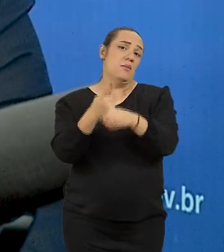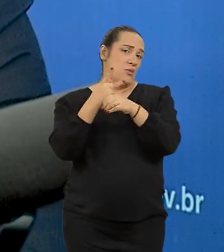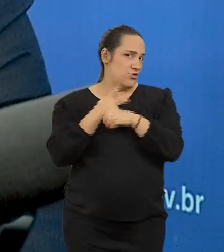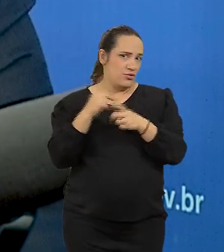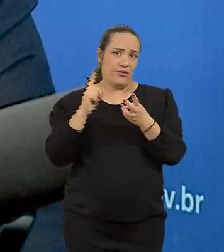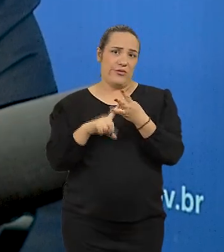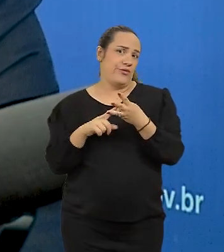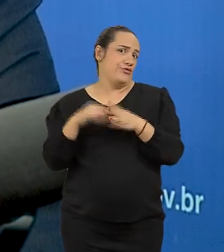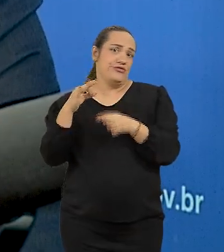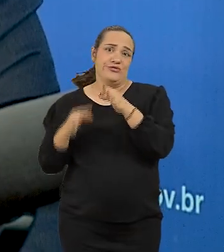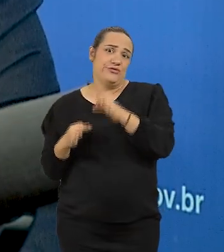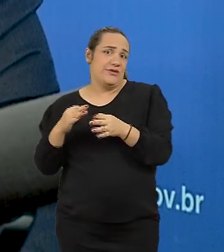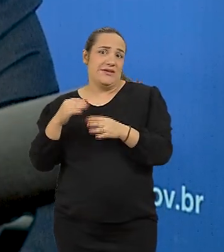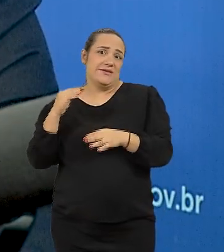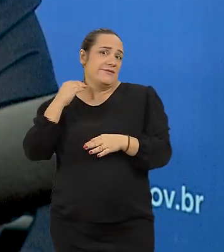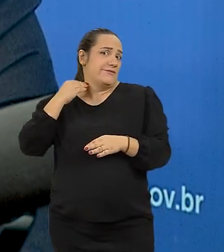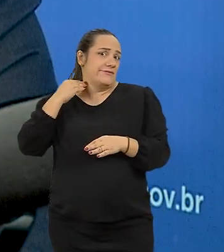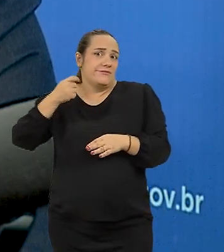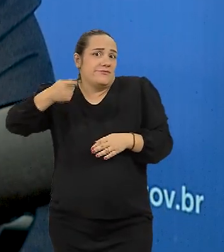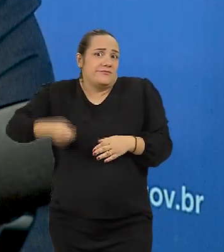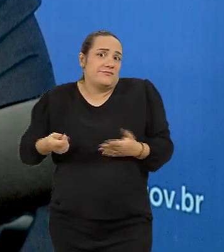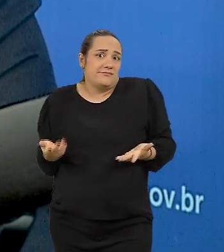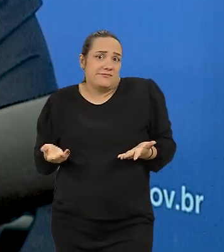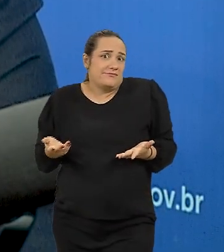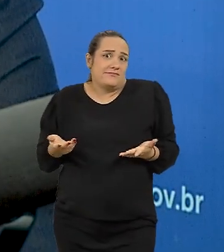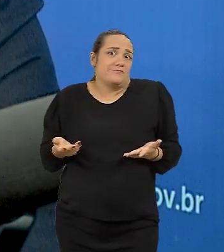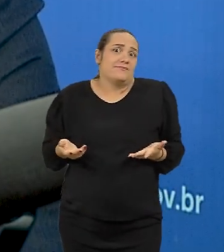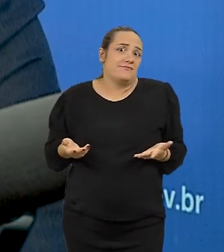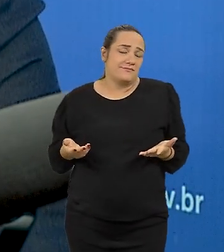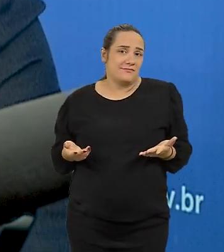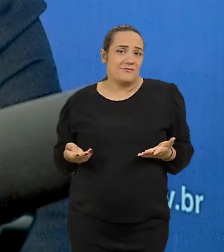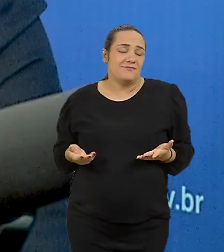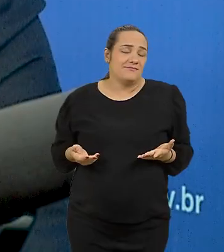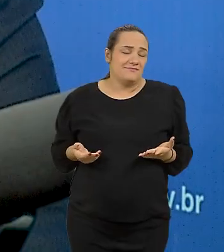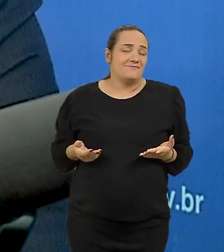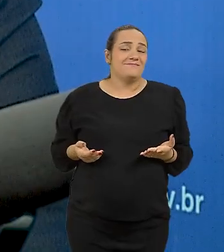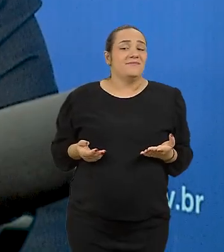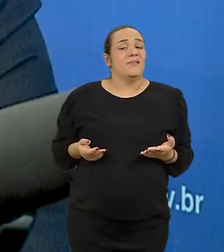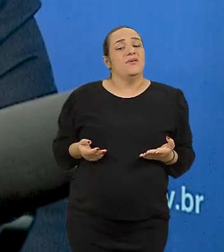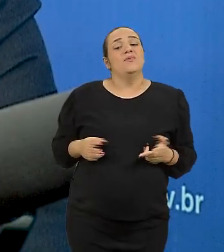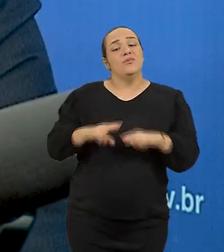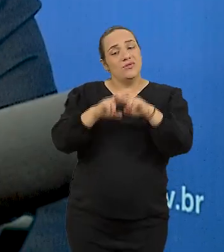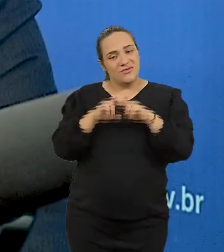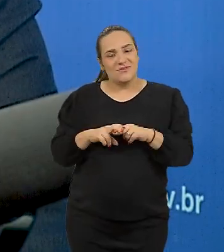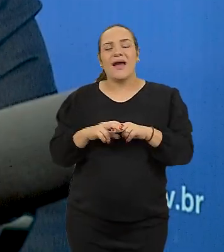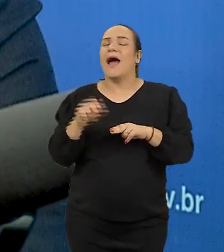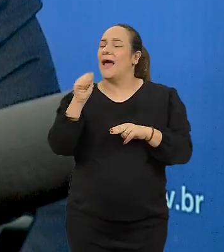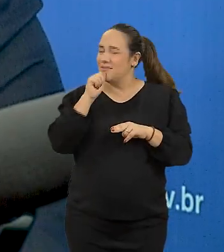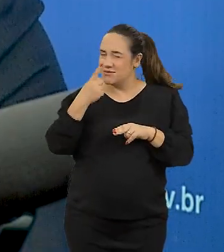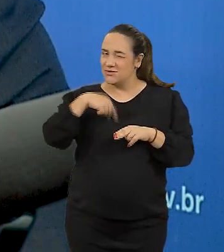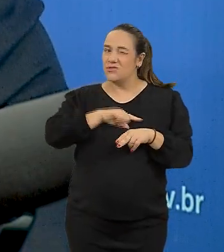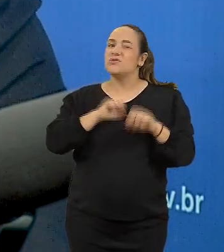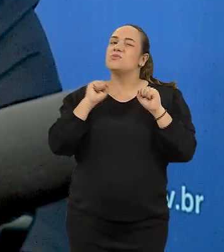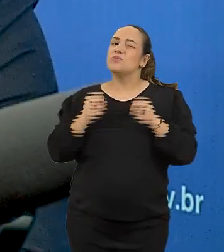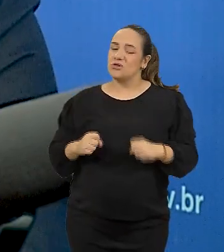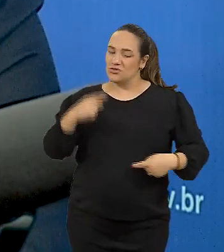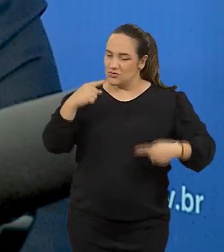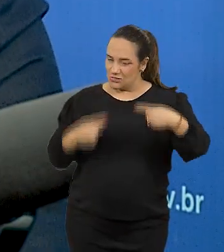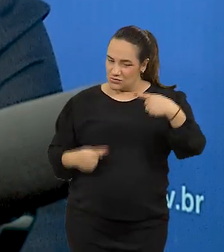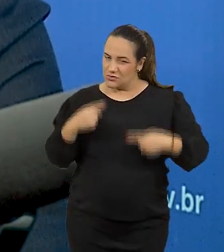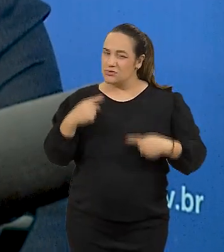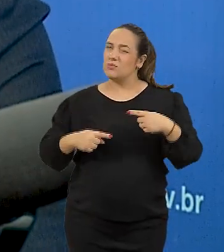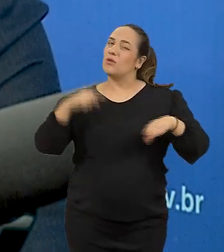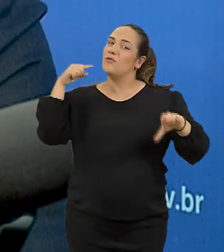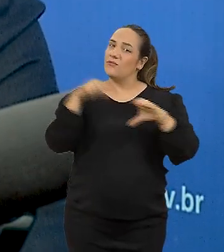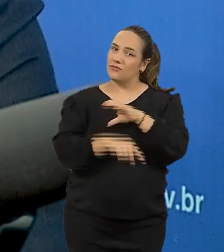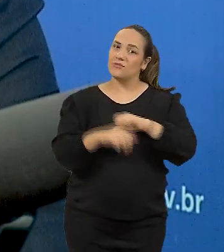os operadores. Então, a gente tem um espaço bem amplo aí para ainda debater muito